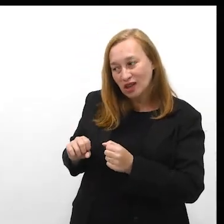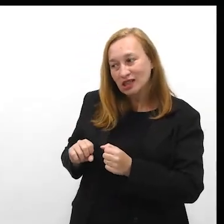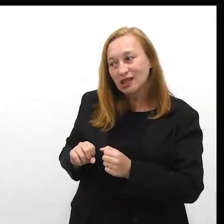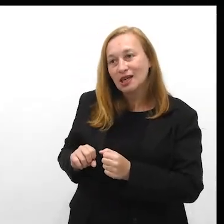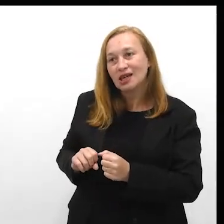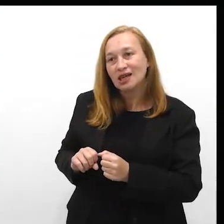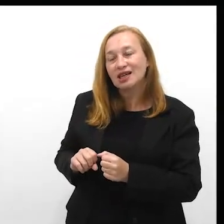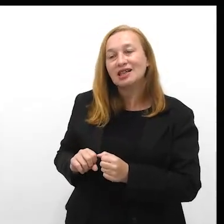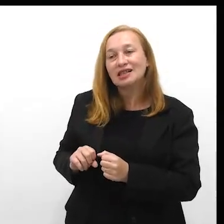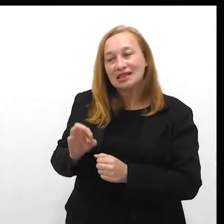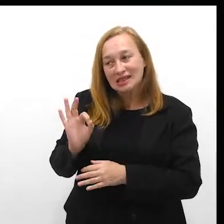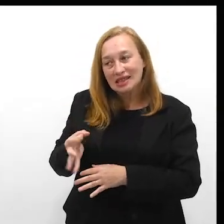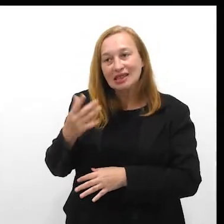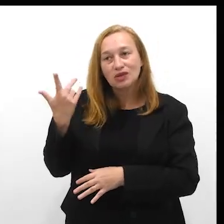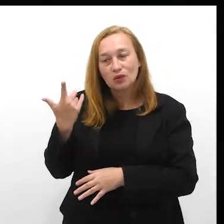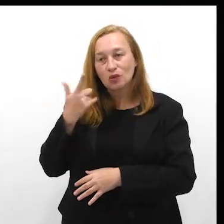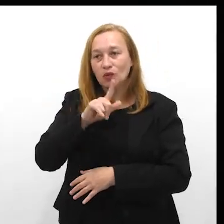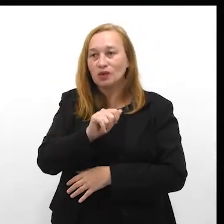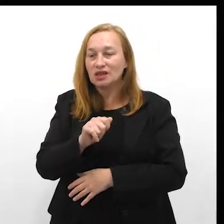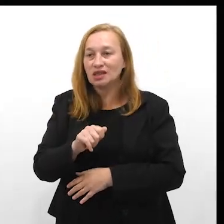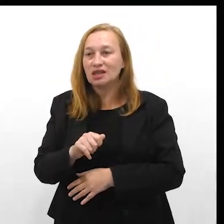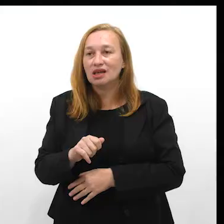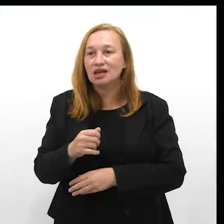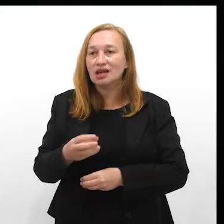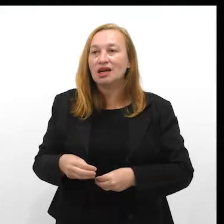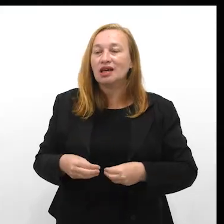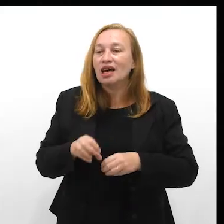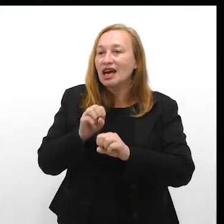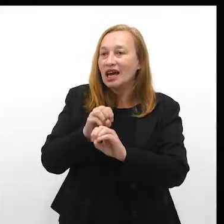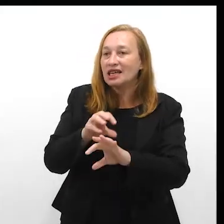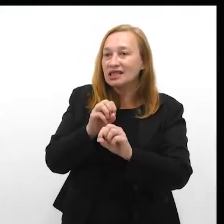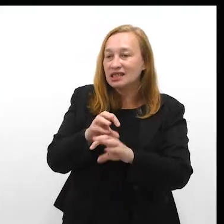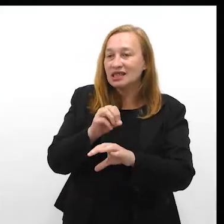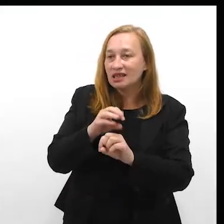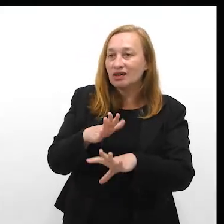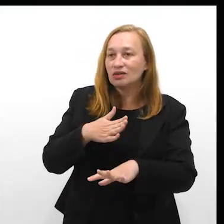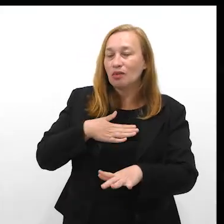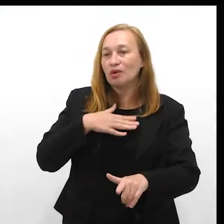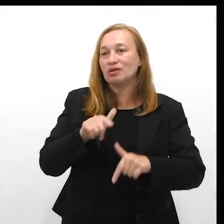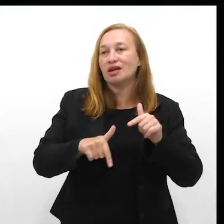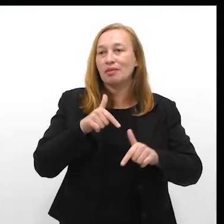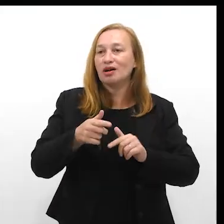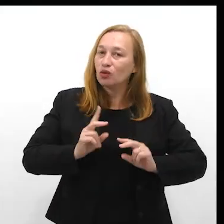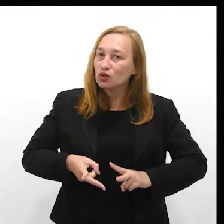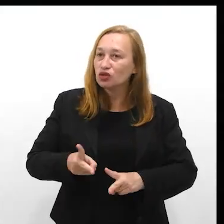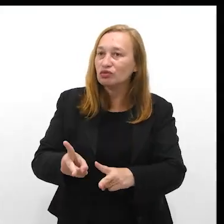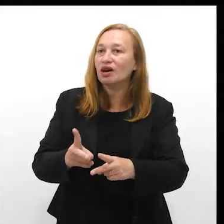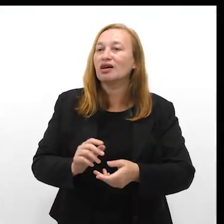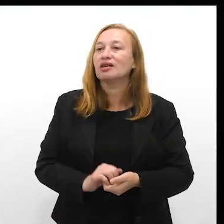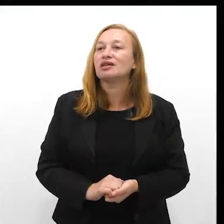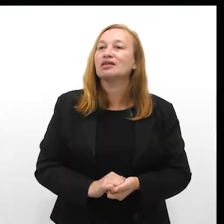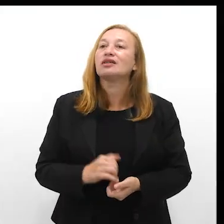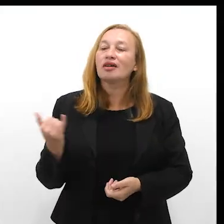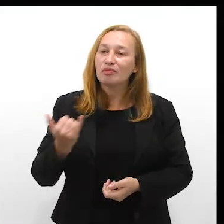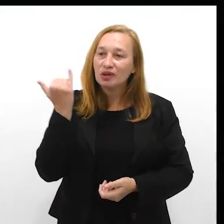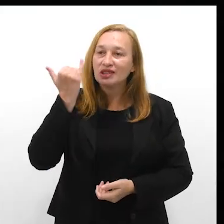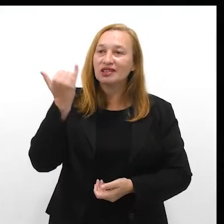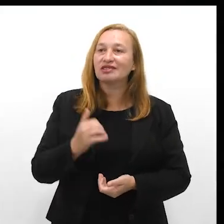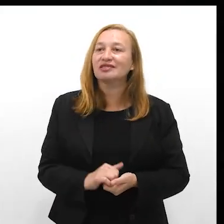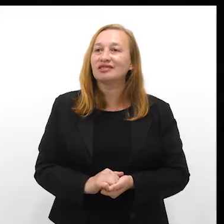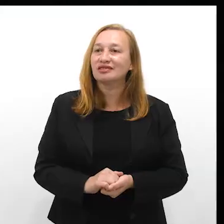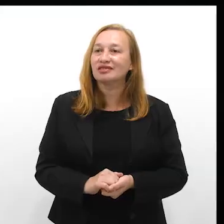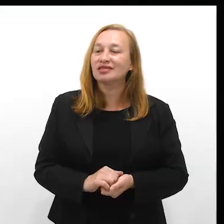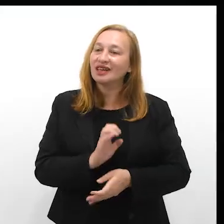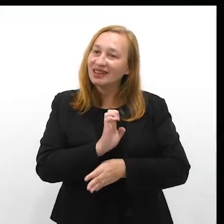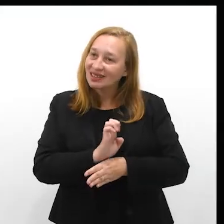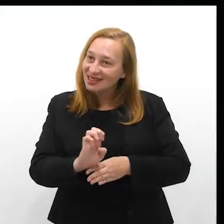estou fazendo, eu vou fazer, eu vou, com certeza vou conseguir, é dar aula sobre esse meu trabalho, é continuar. Isso é